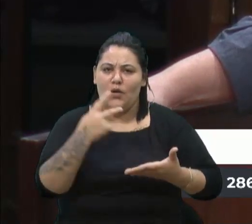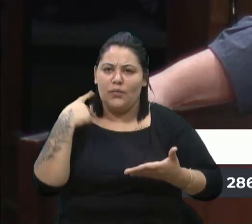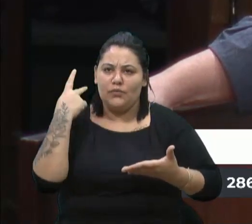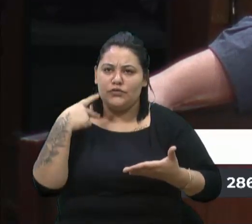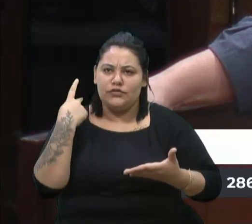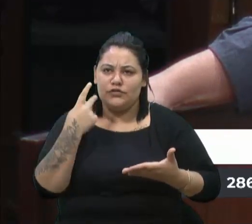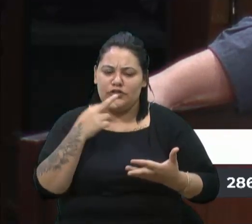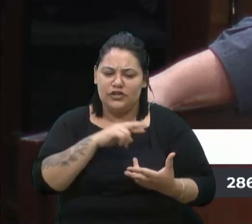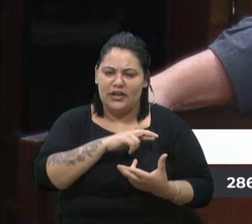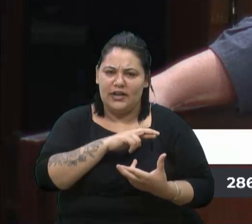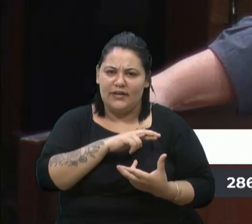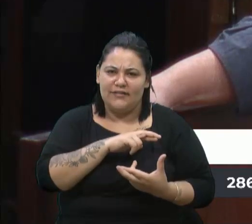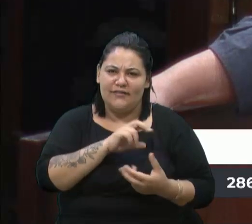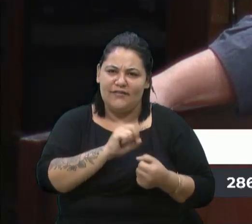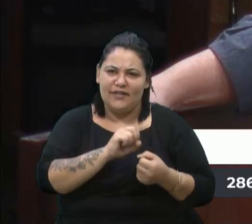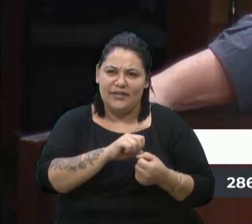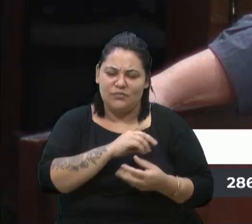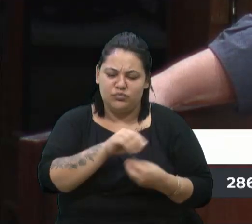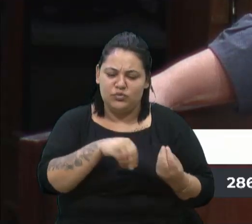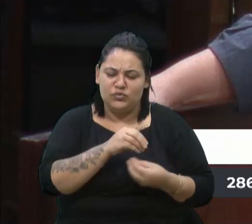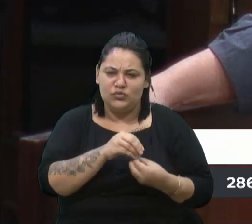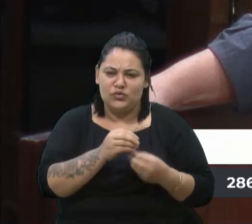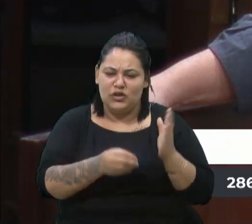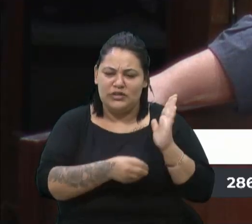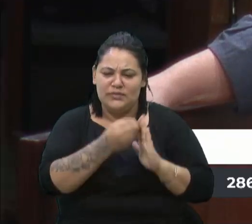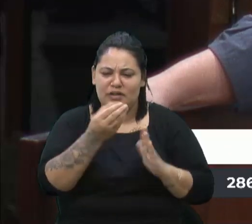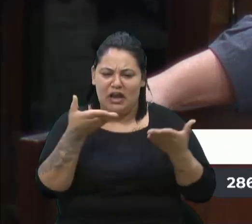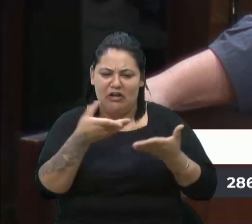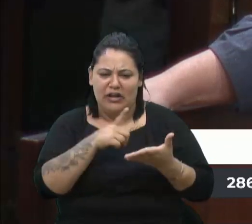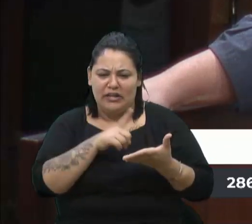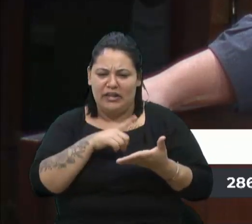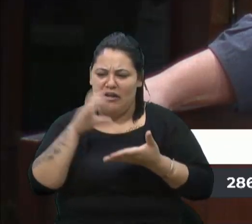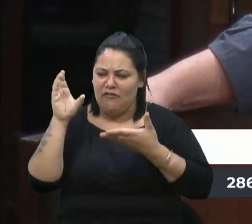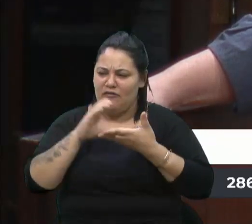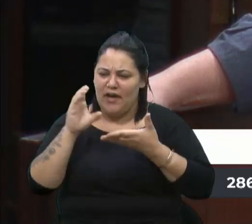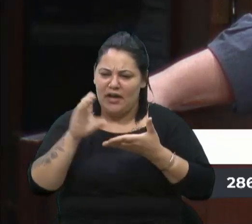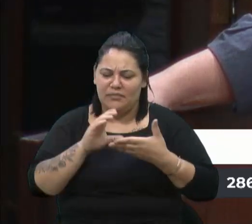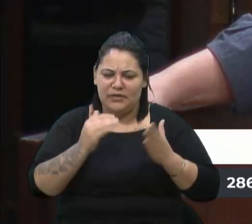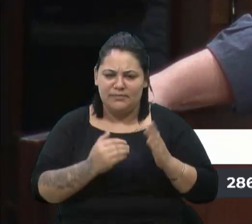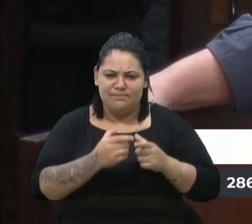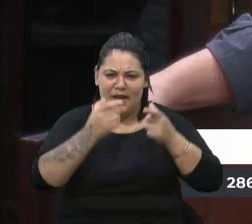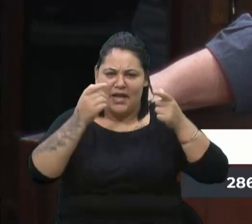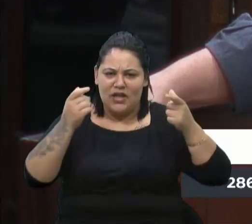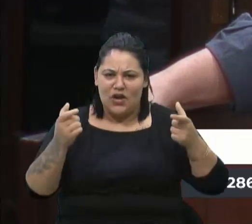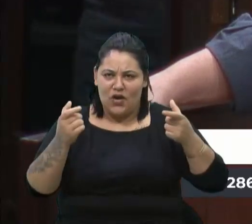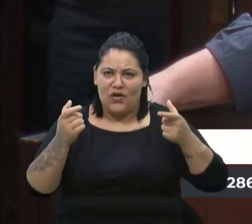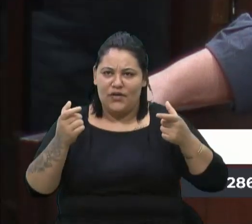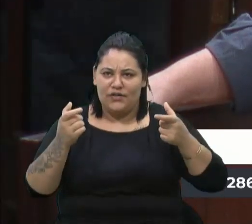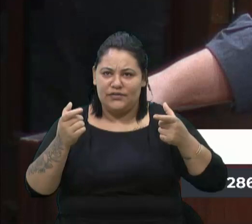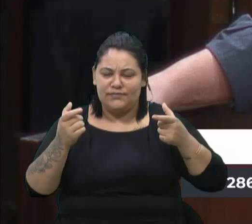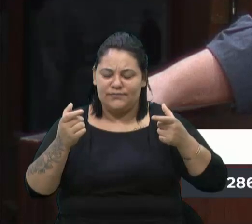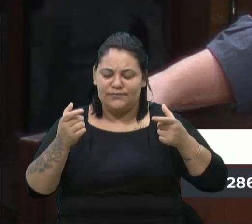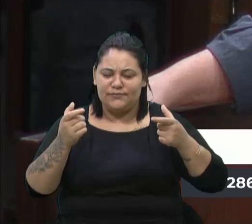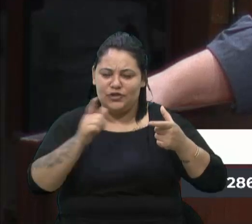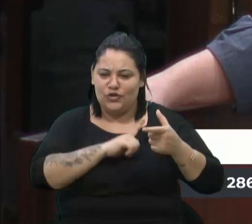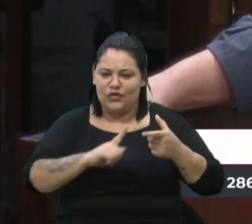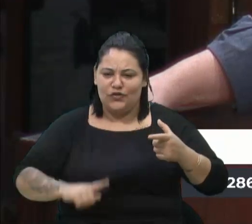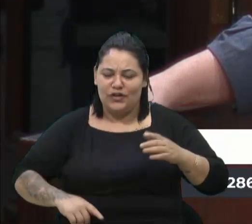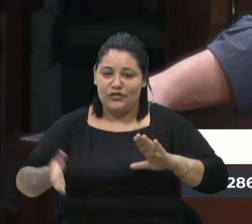orçamento secreto e agora com verba acima de 137% maior que na gestão anterior